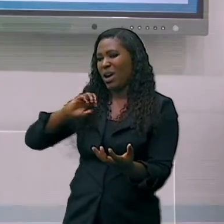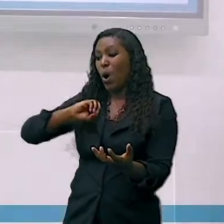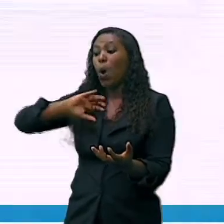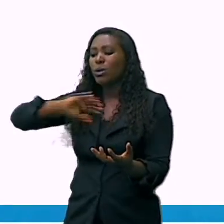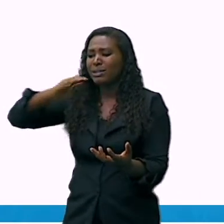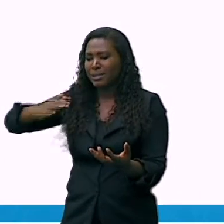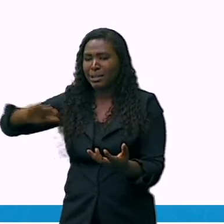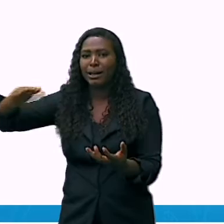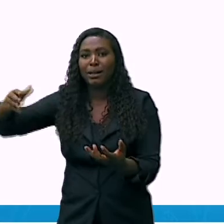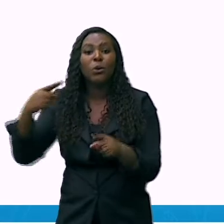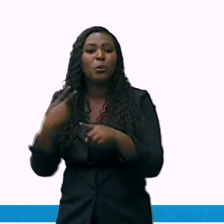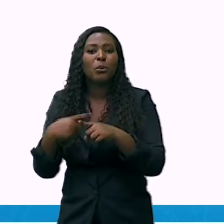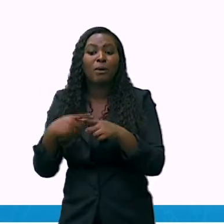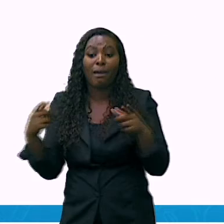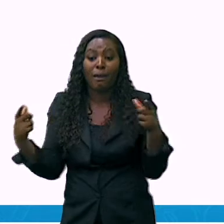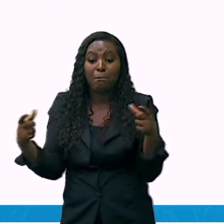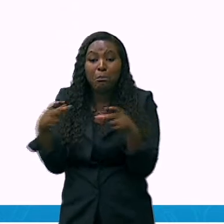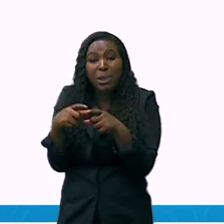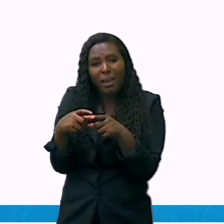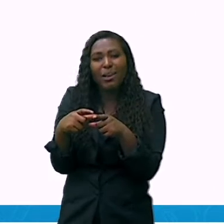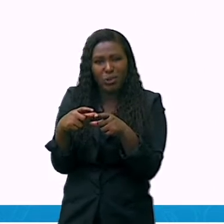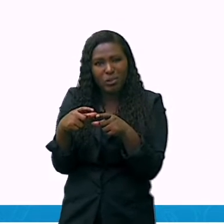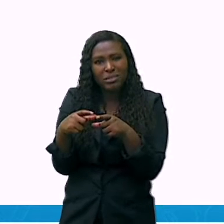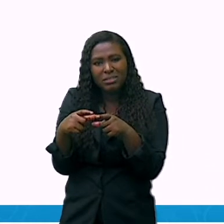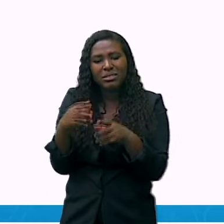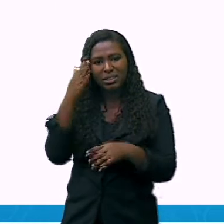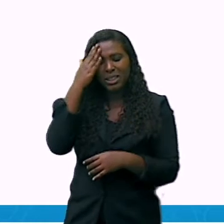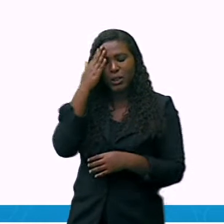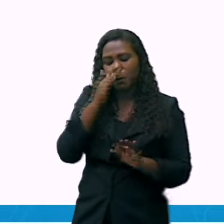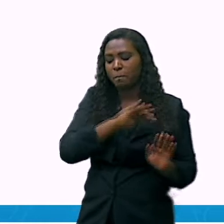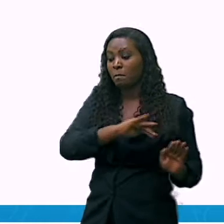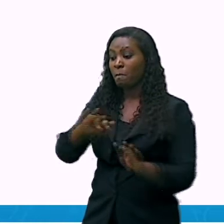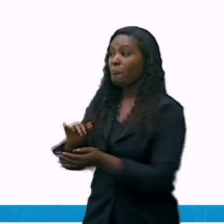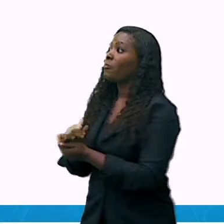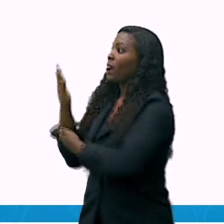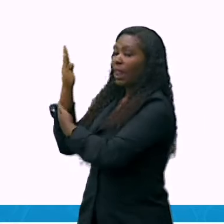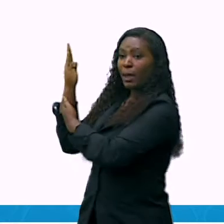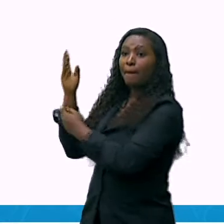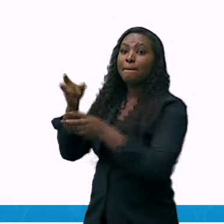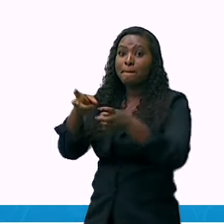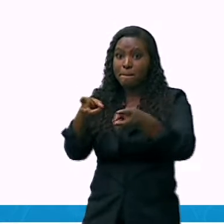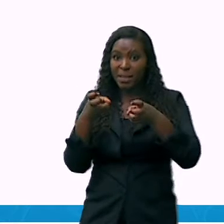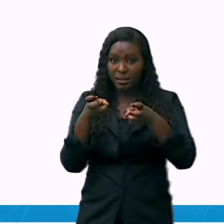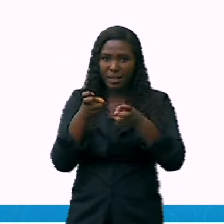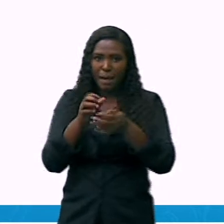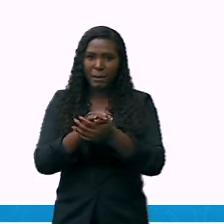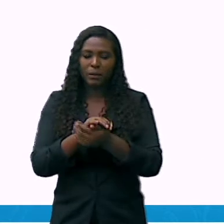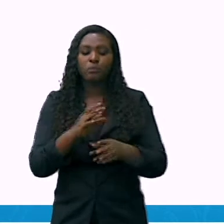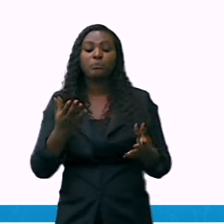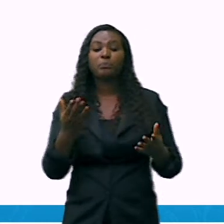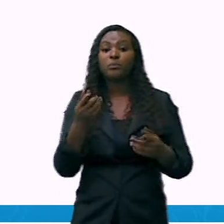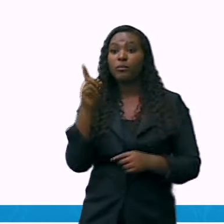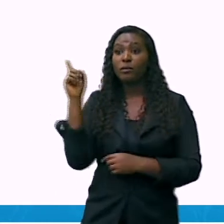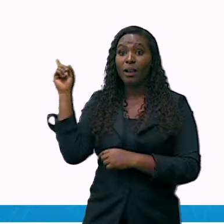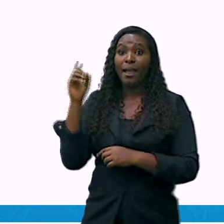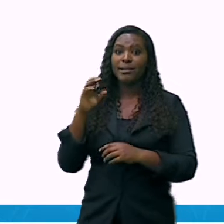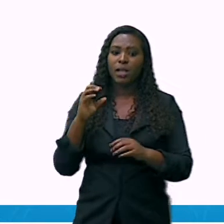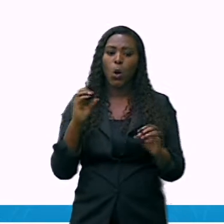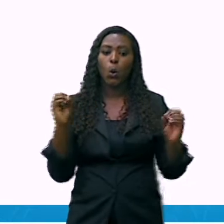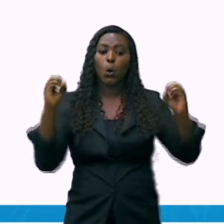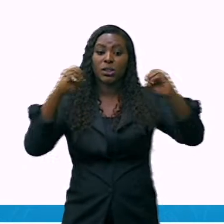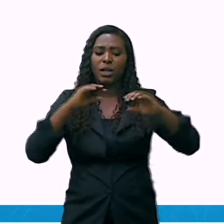Observe a localização do Oceano Pacífico. Ele se estende da